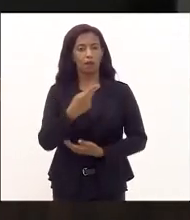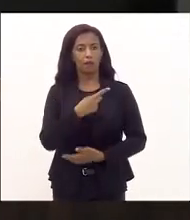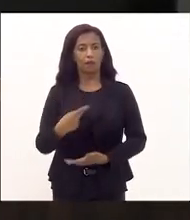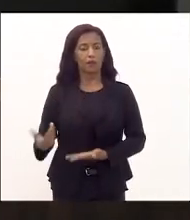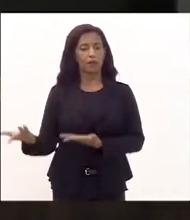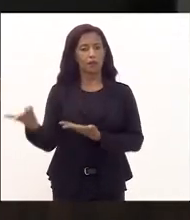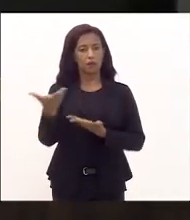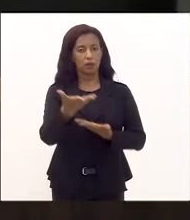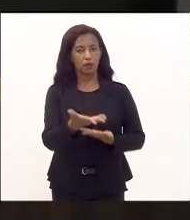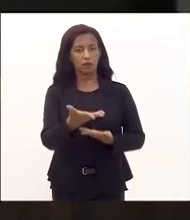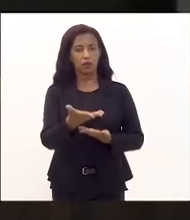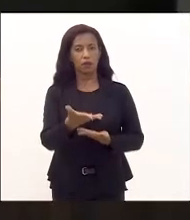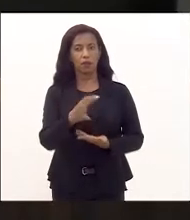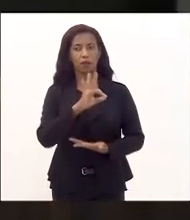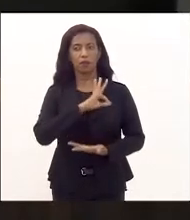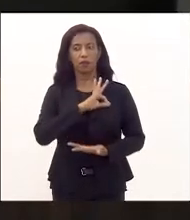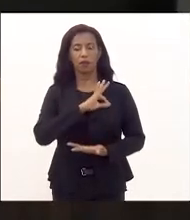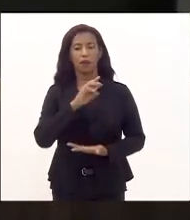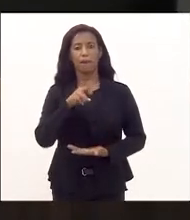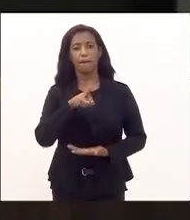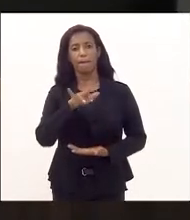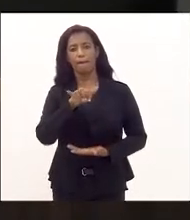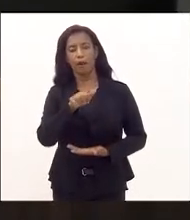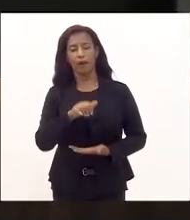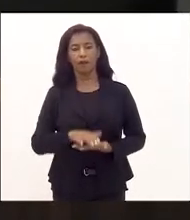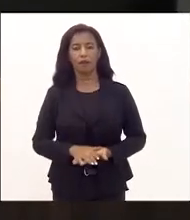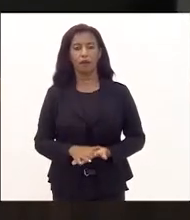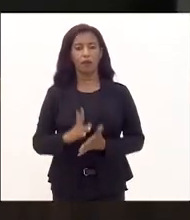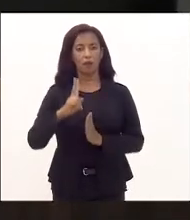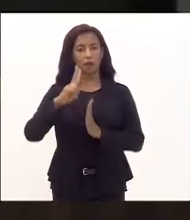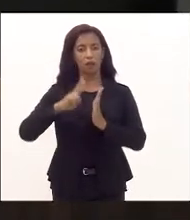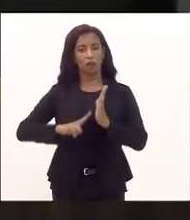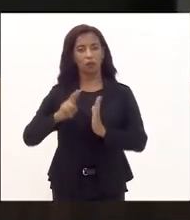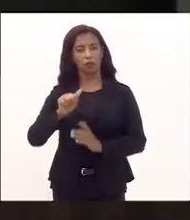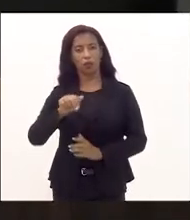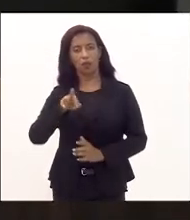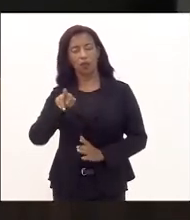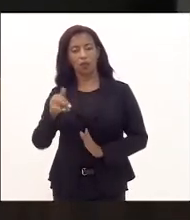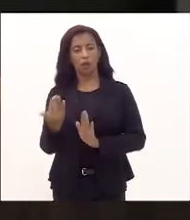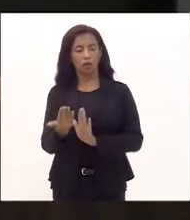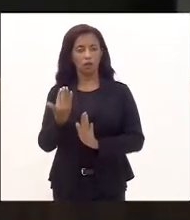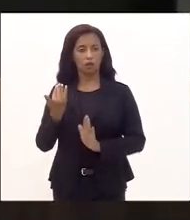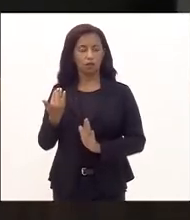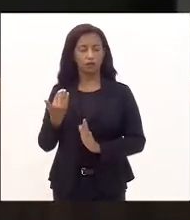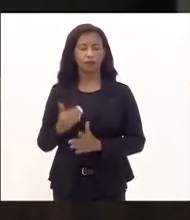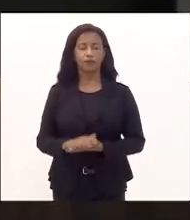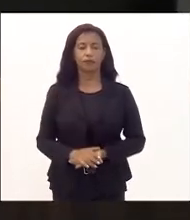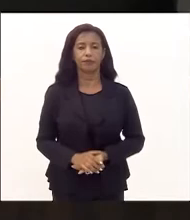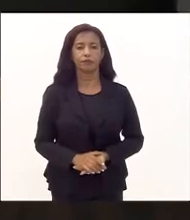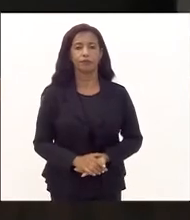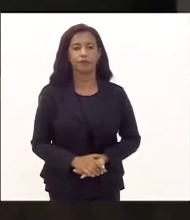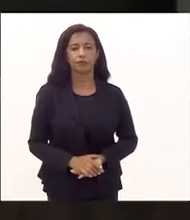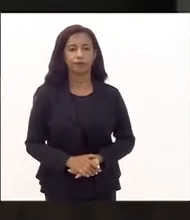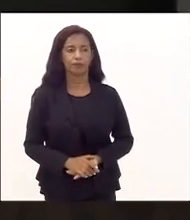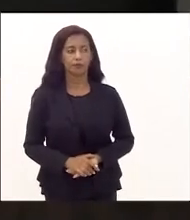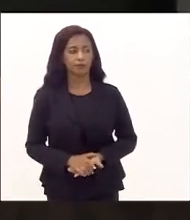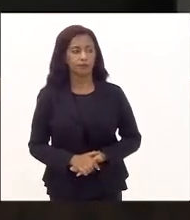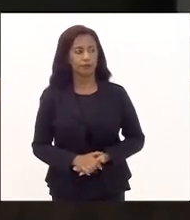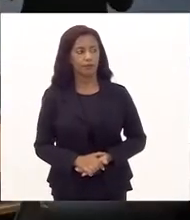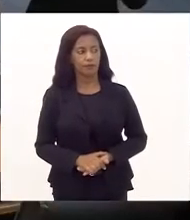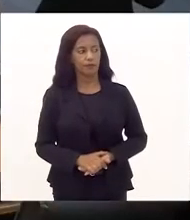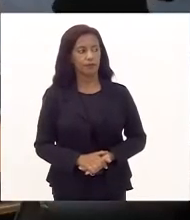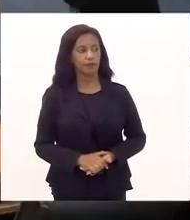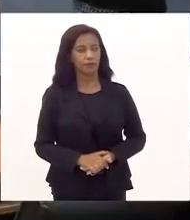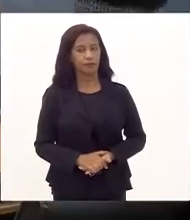convida a senhora deputada Marta Rocha para fazer a leitura da ata da sessão anterior.